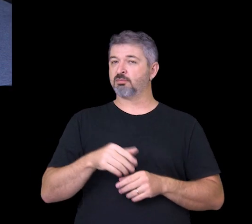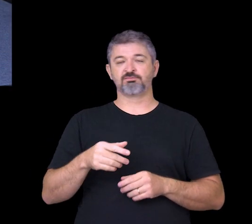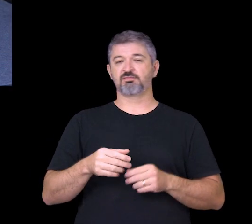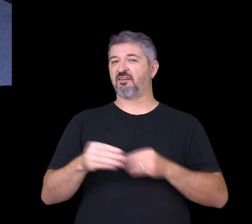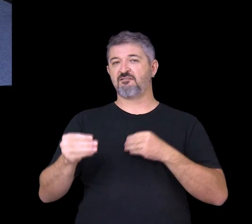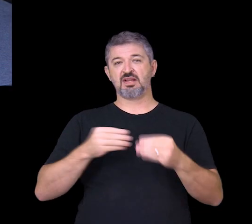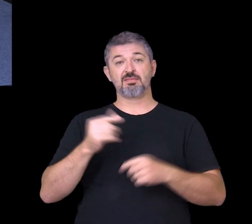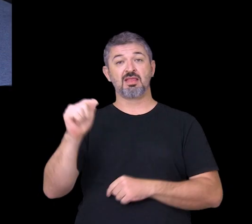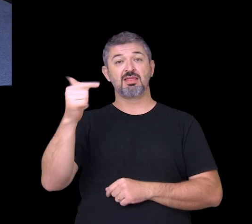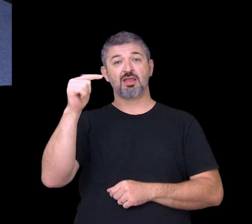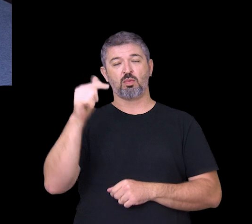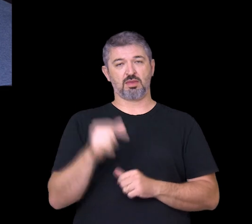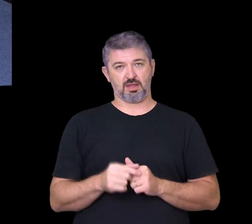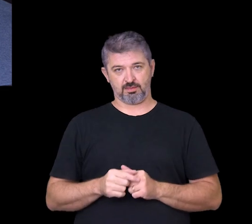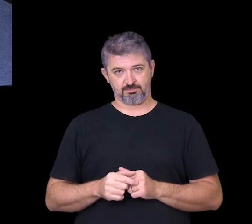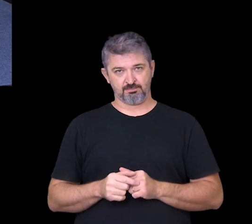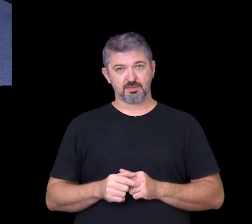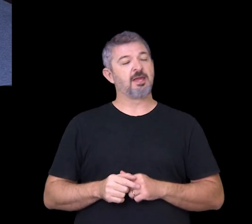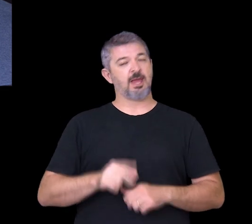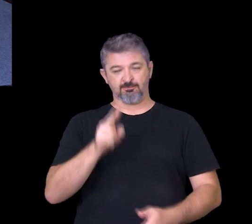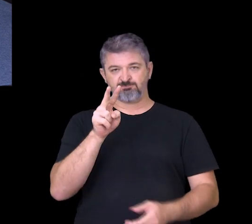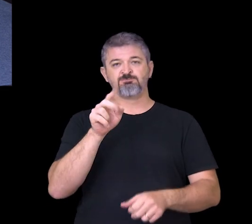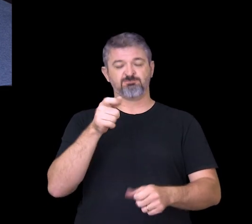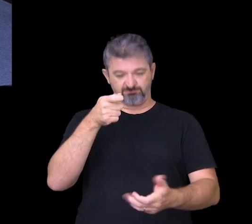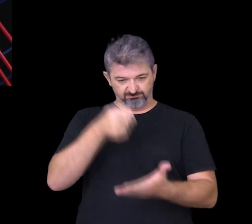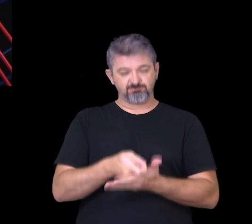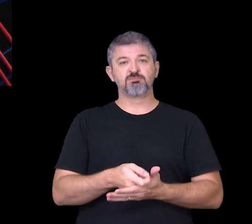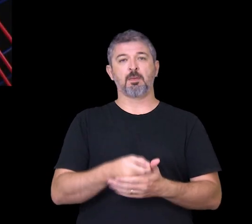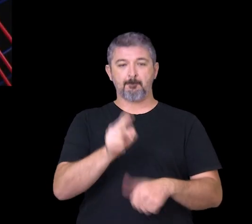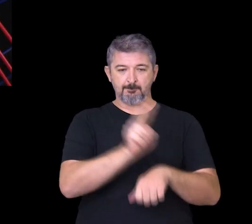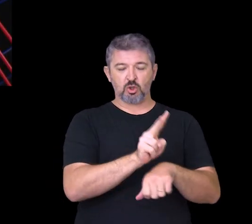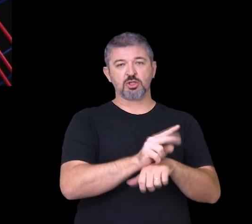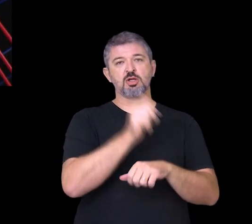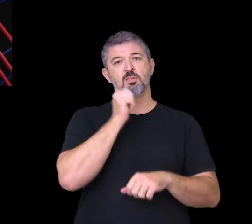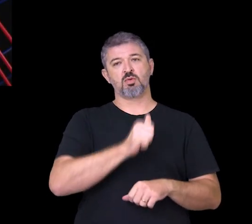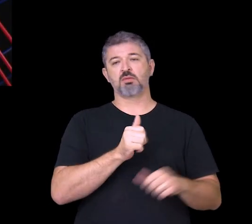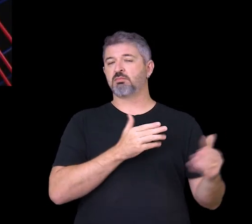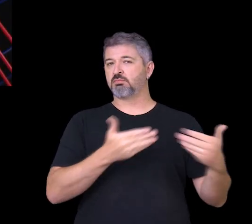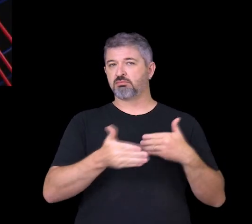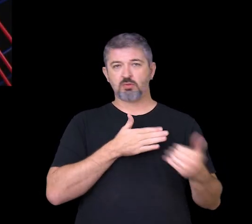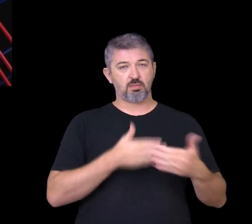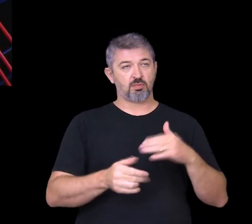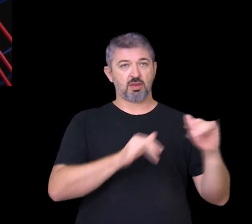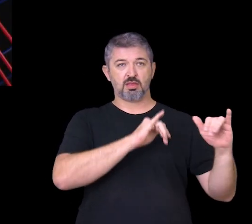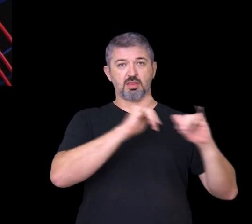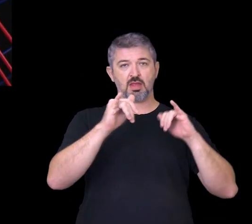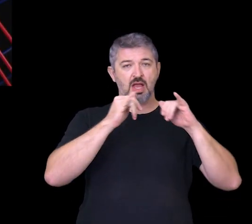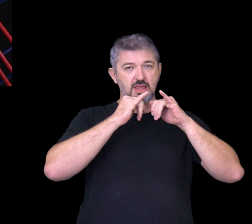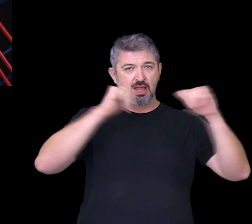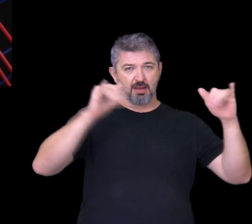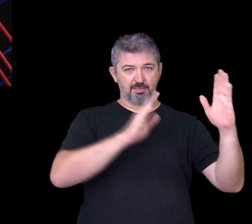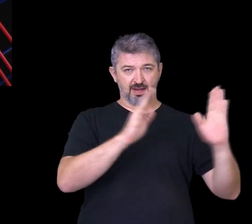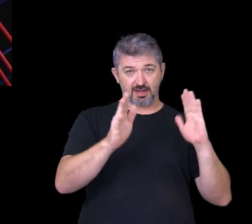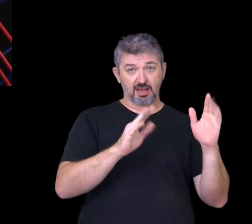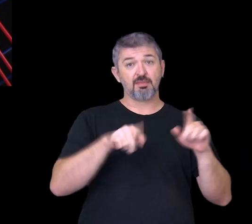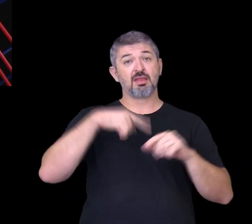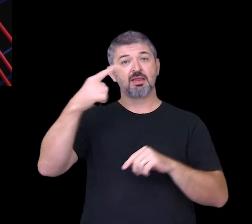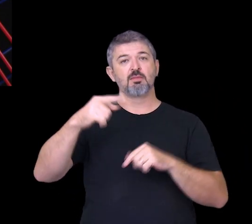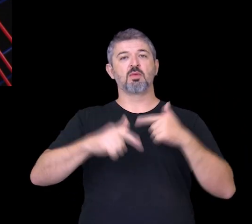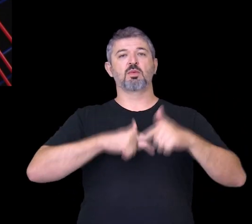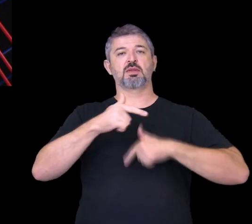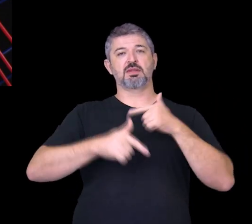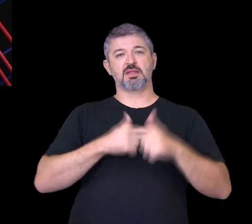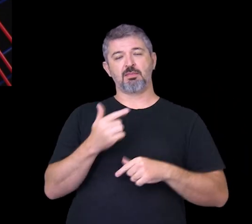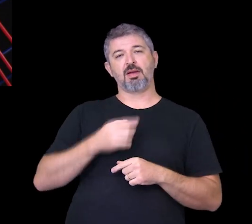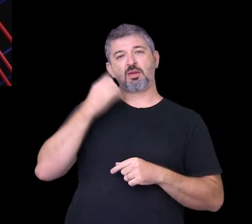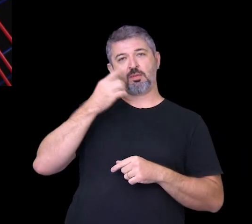estão inflexíveis na proteção dessa mulher, seja na campanha e durante o exercício do mandato. Então você fala